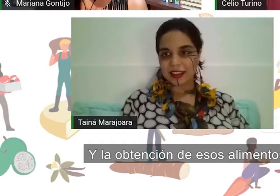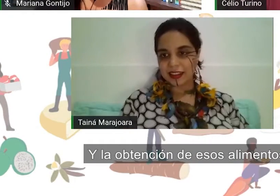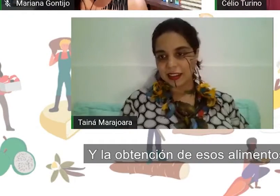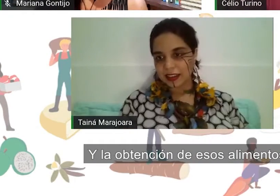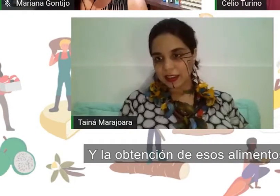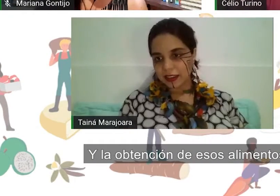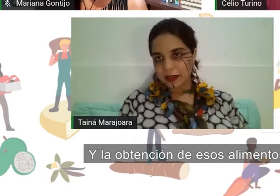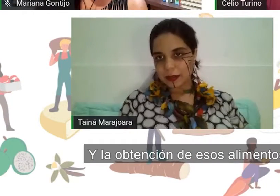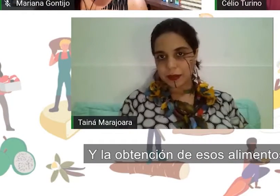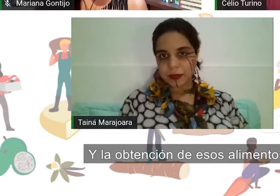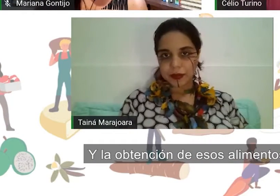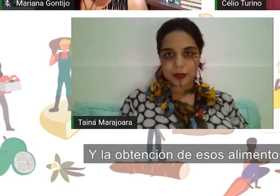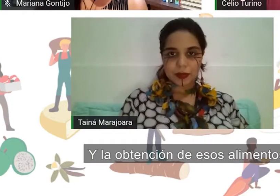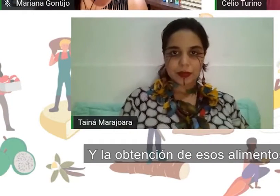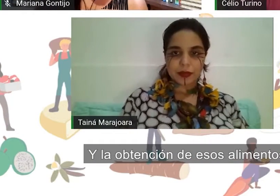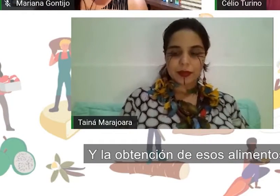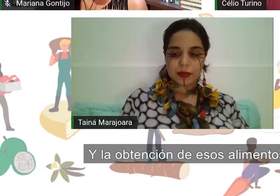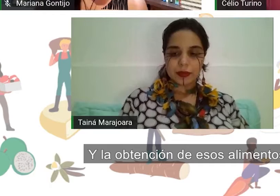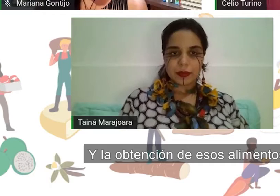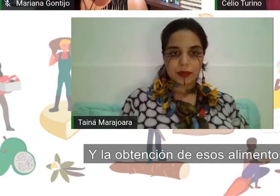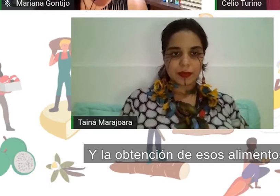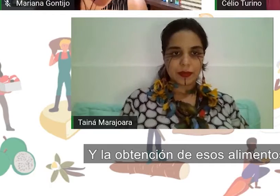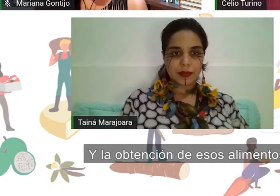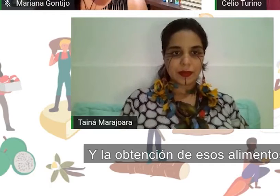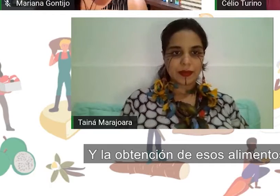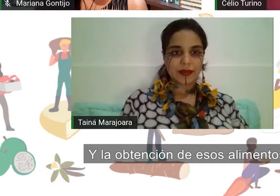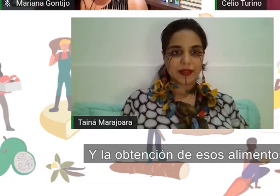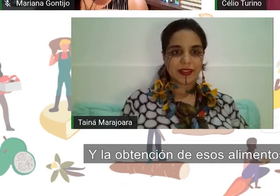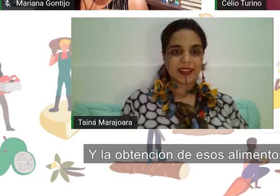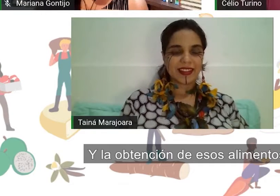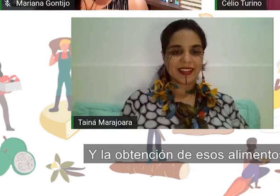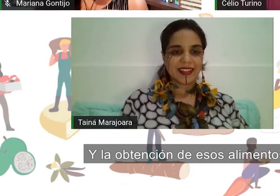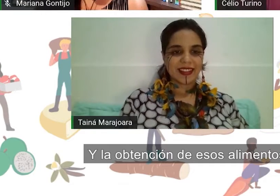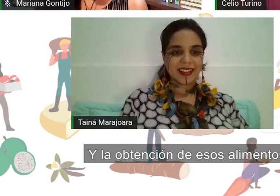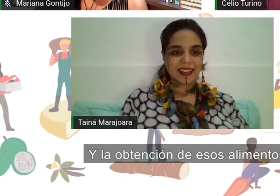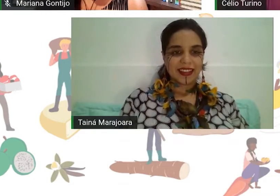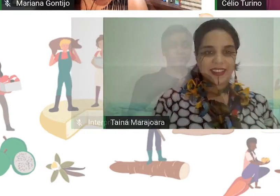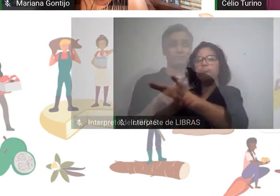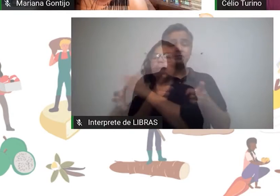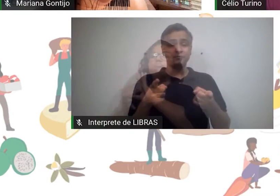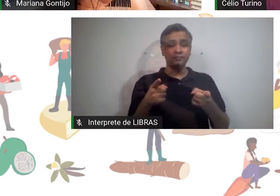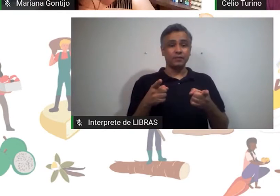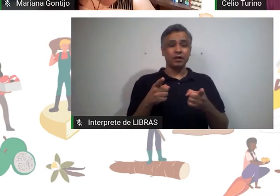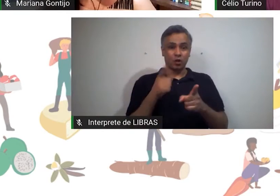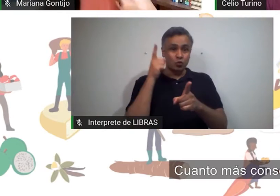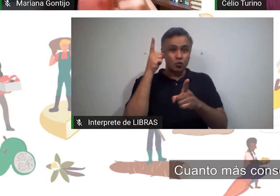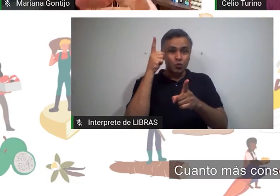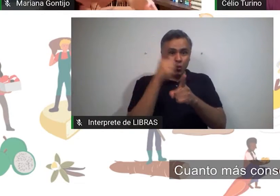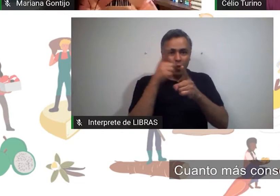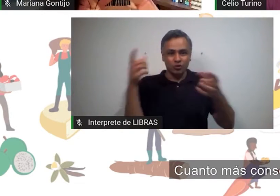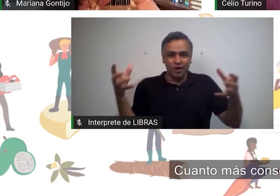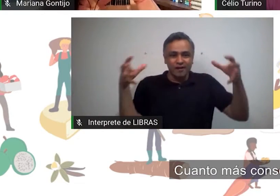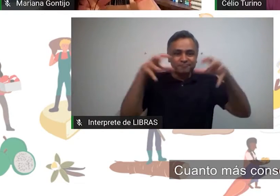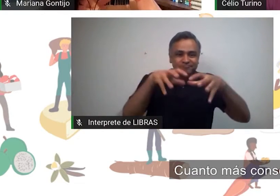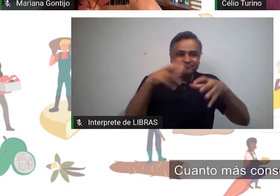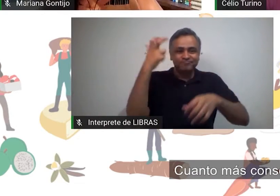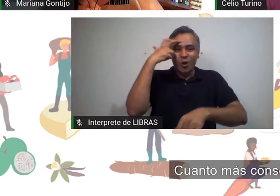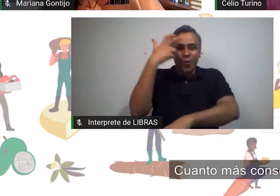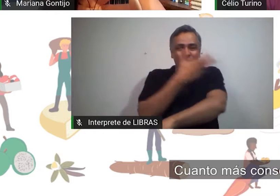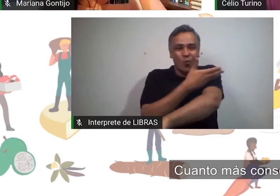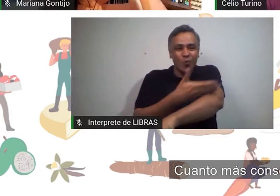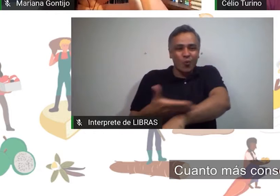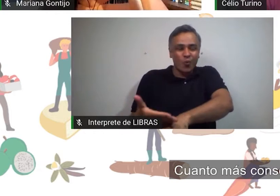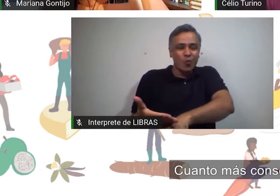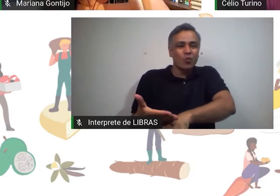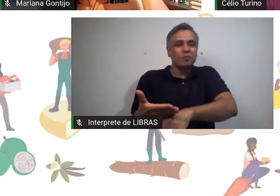desses alimentos se deu pela colaboração, se deu pela dádiva. Quanto mais a gente consegue